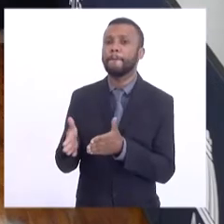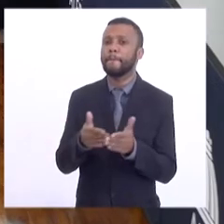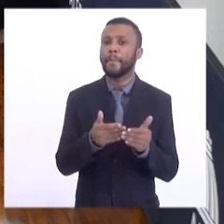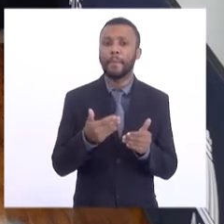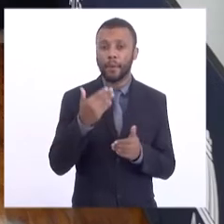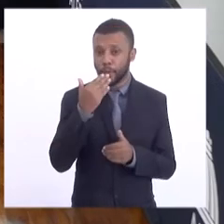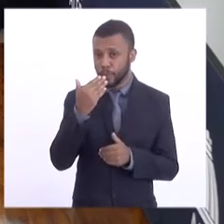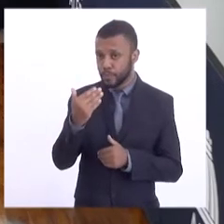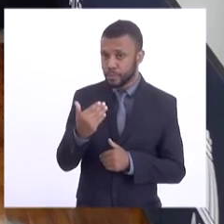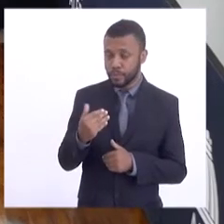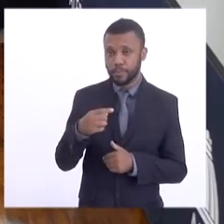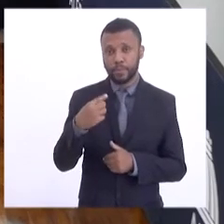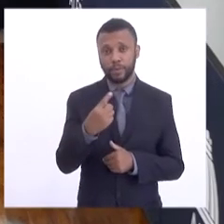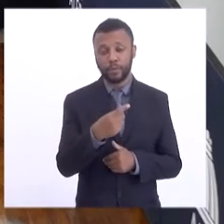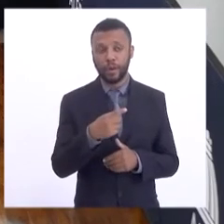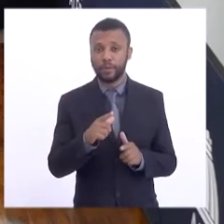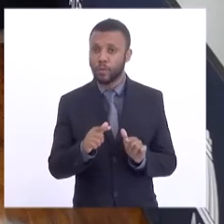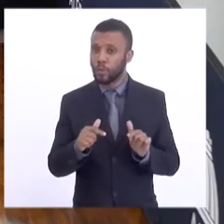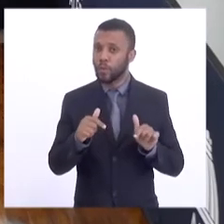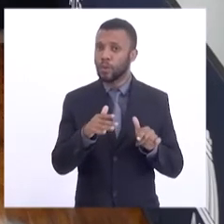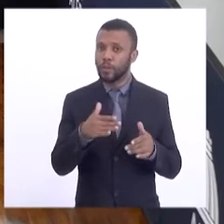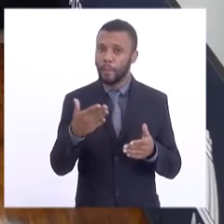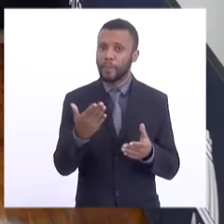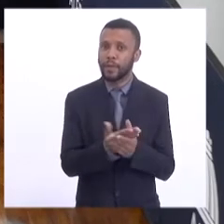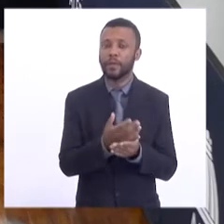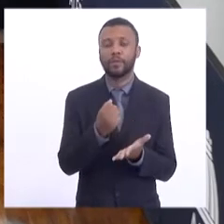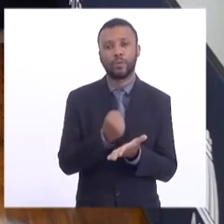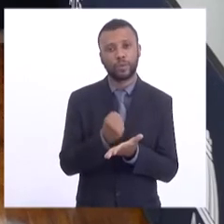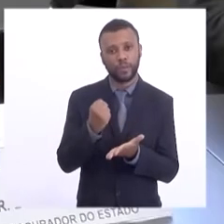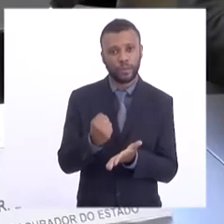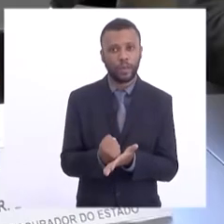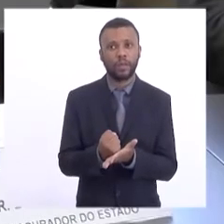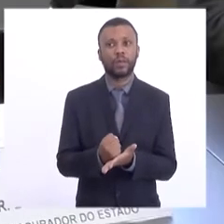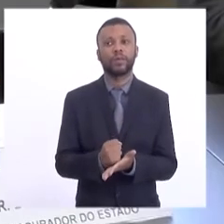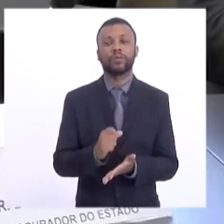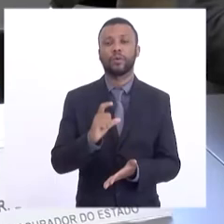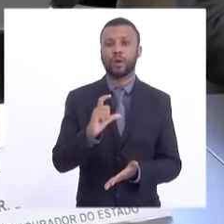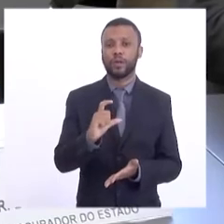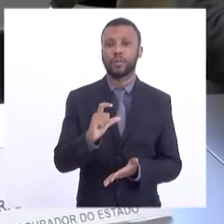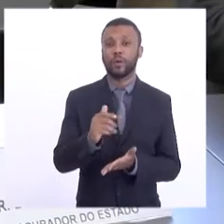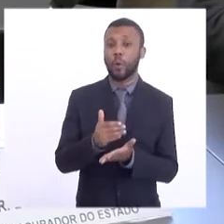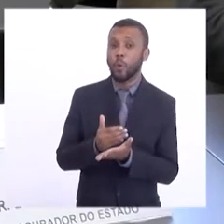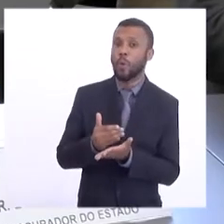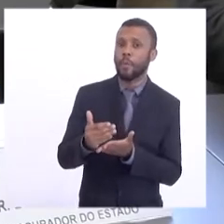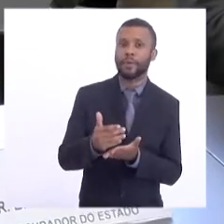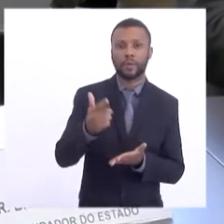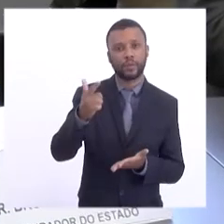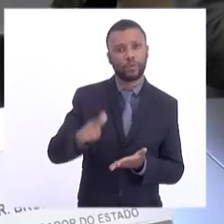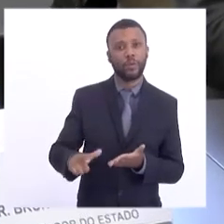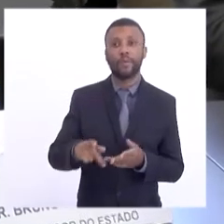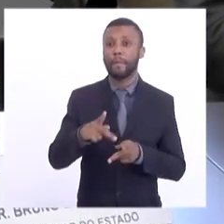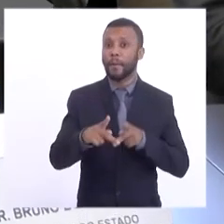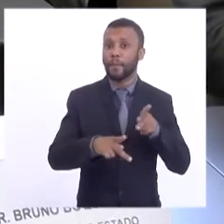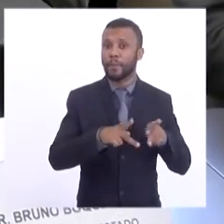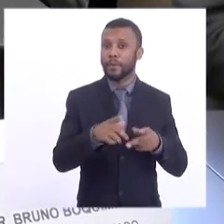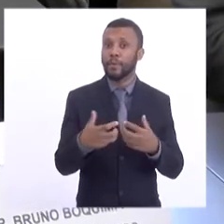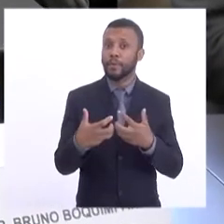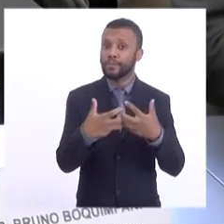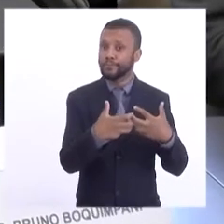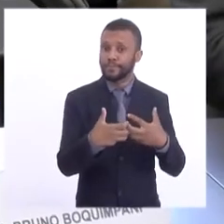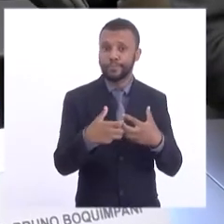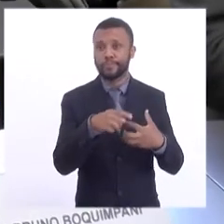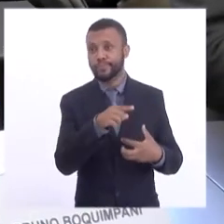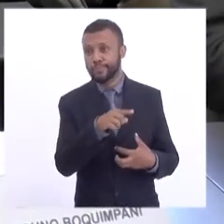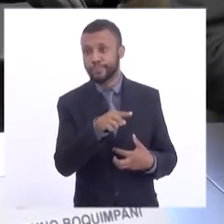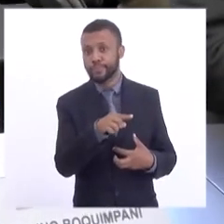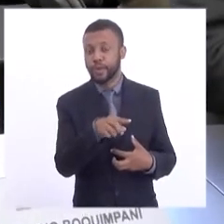para a gente dar impulso ao processo de contratação do cartão recomeçar para a população atingida pela crise